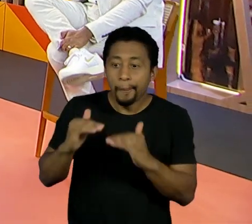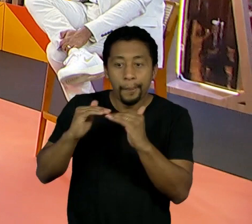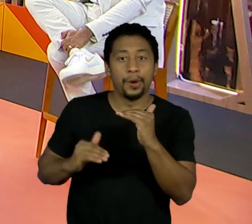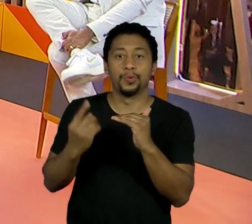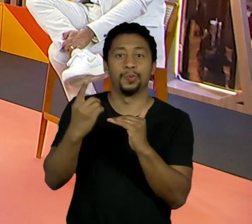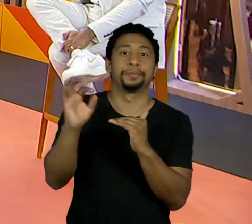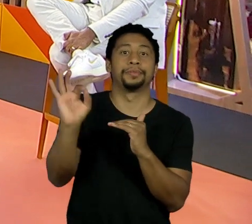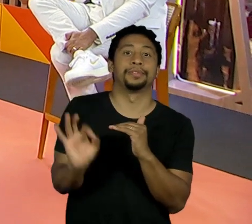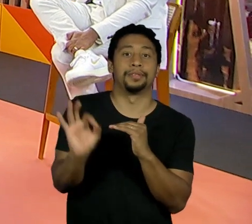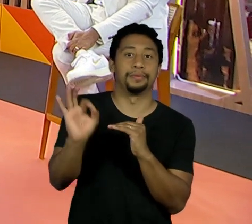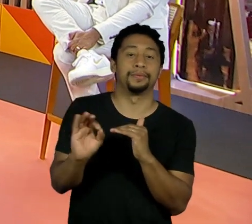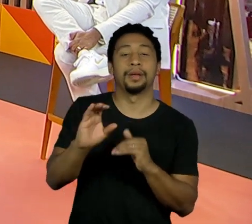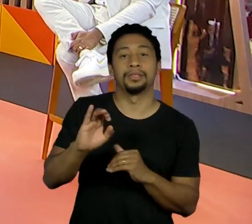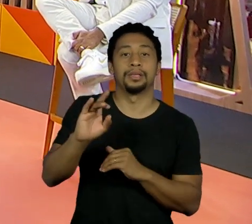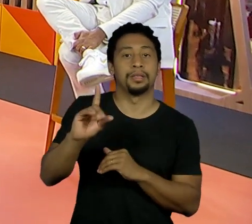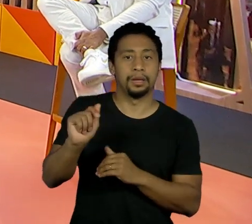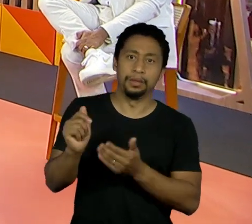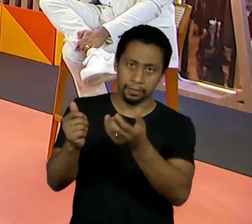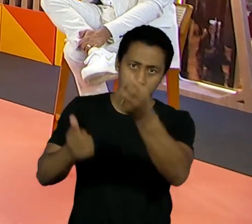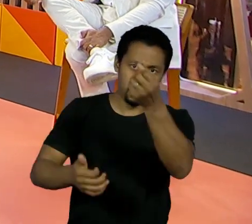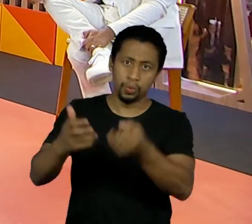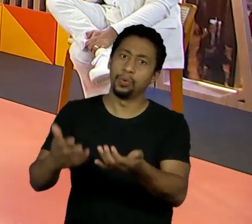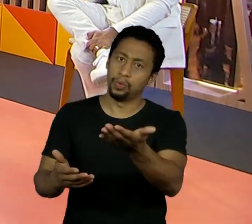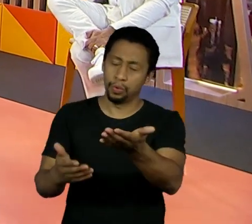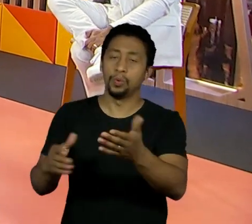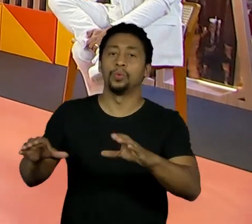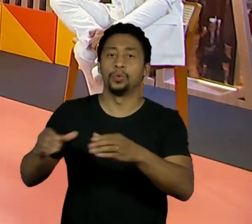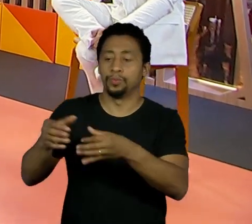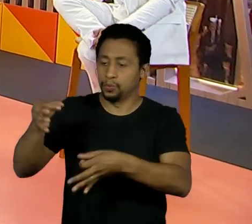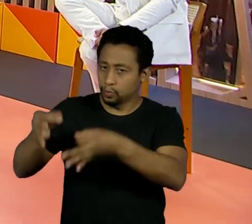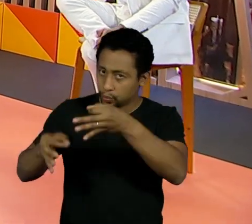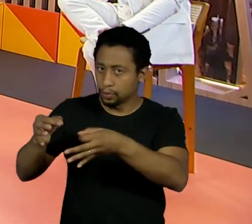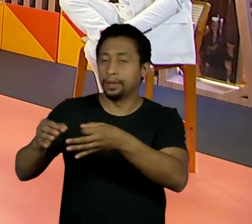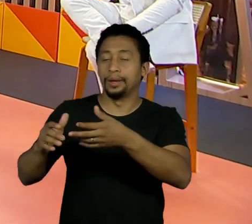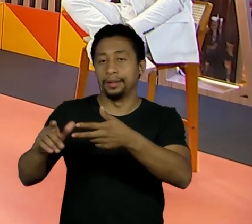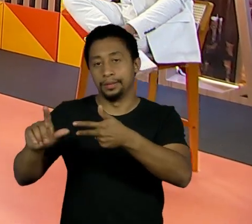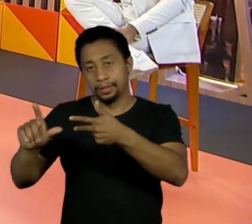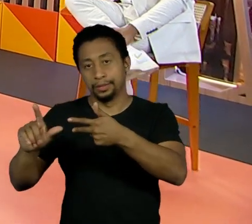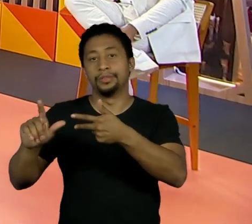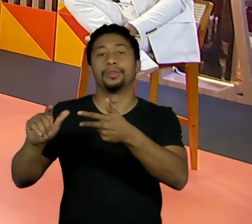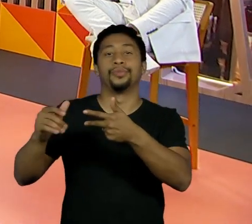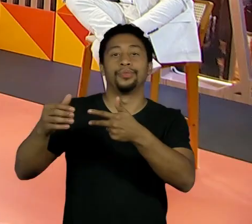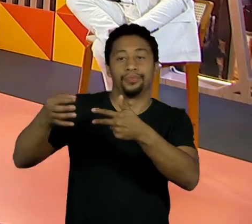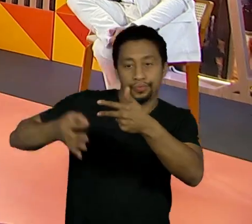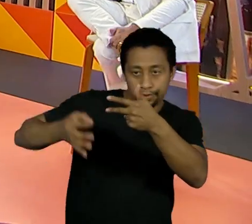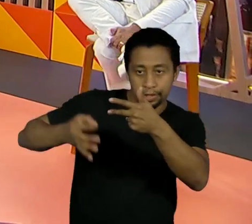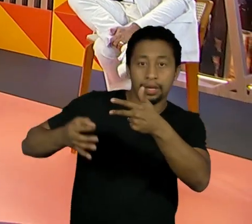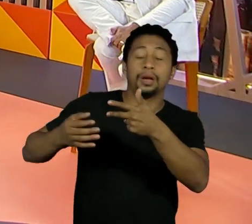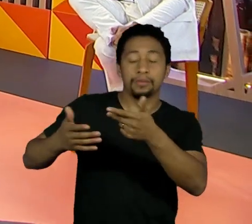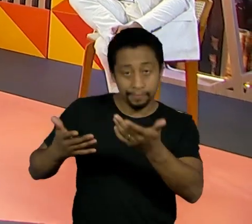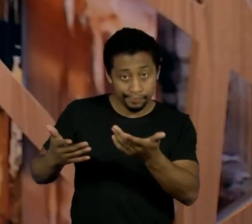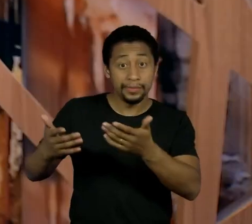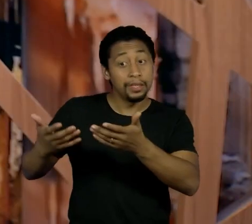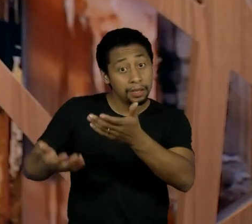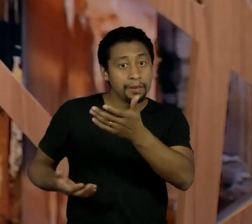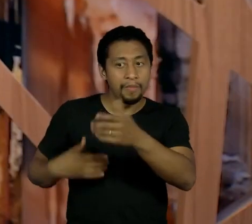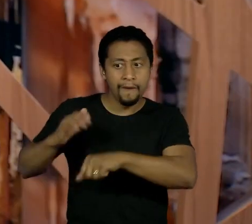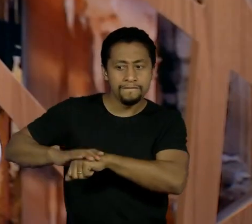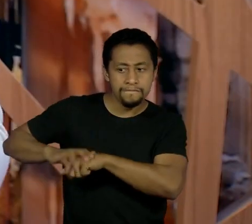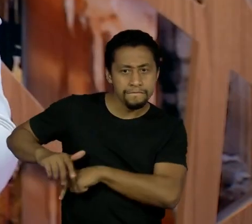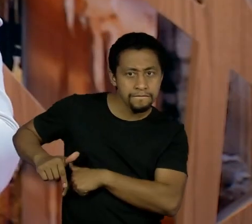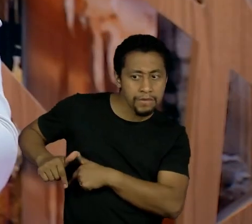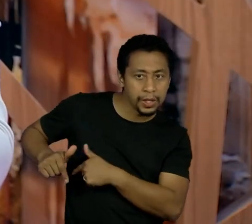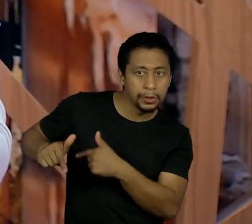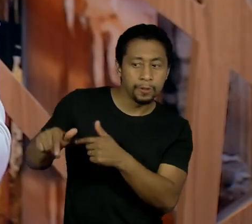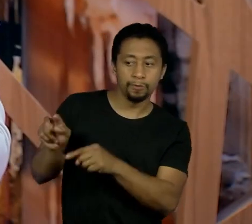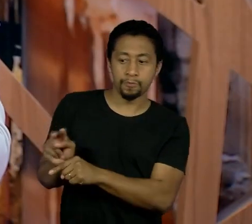importante. Existe uma força muito grande, tanto do legislativo quanto do judiciário, em criar mecanismos para que façam com que